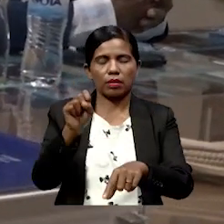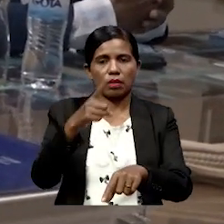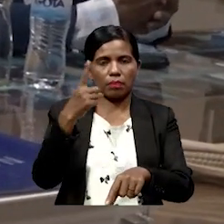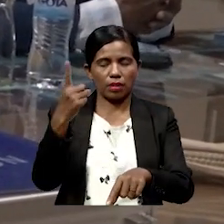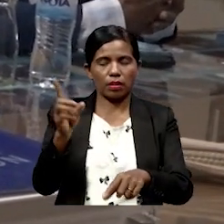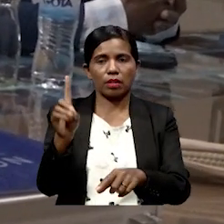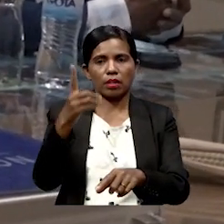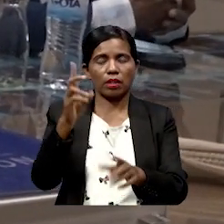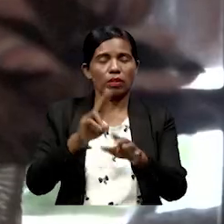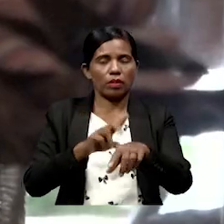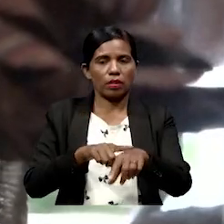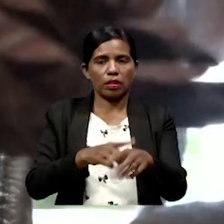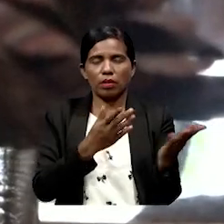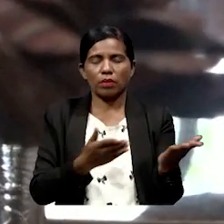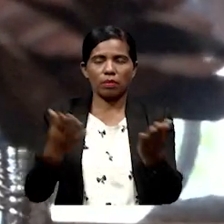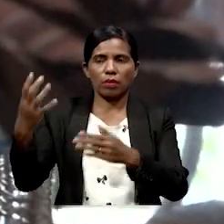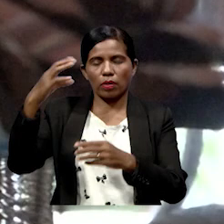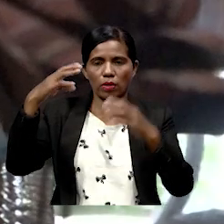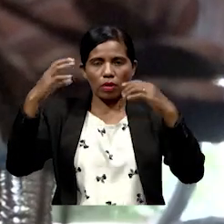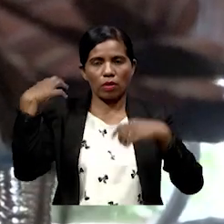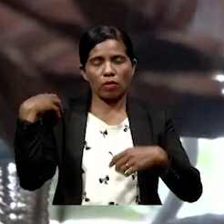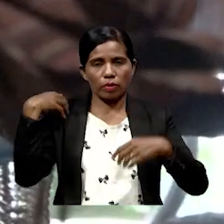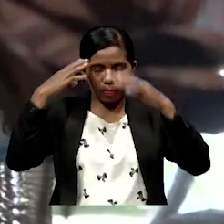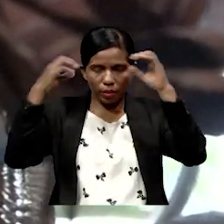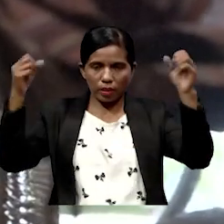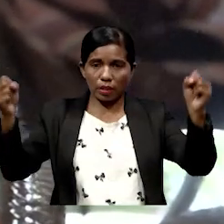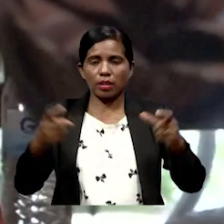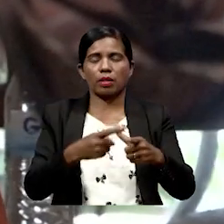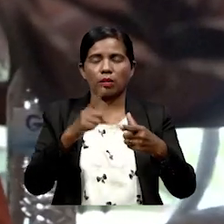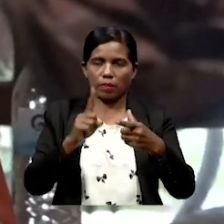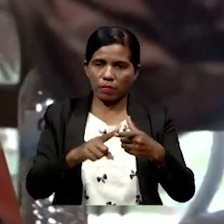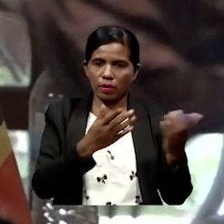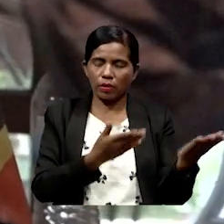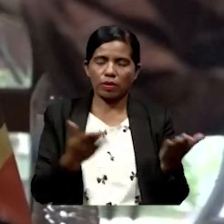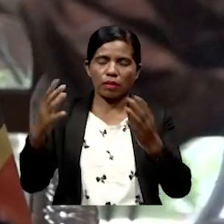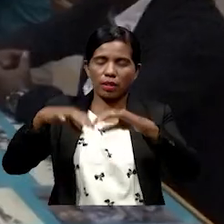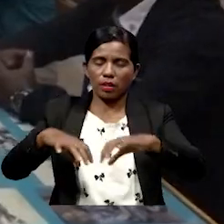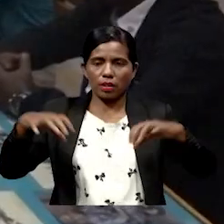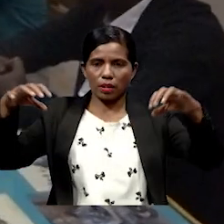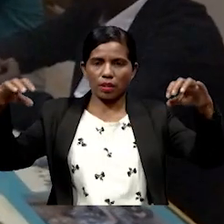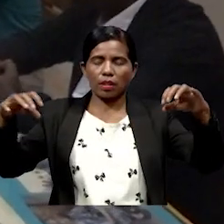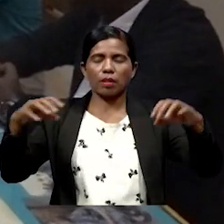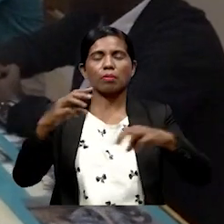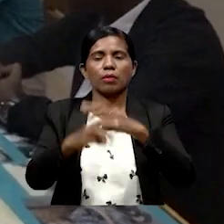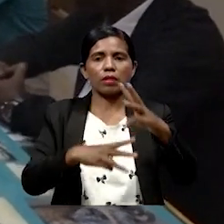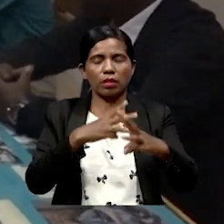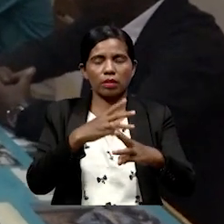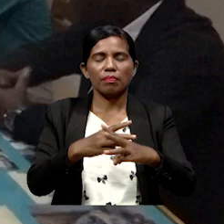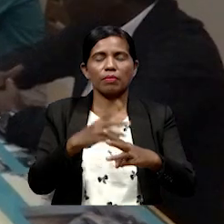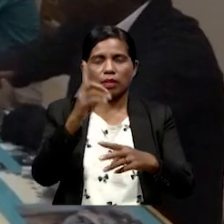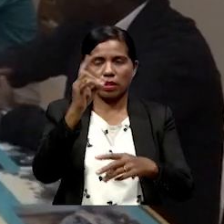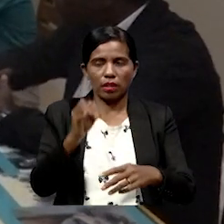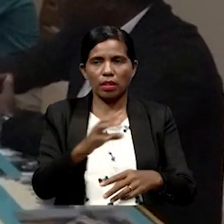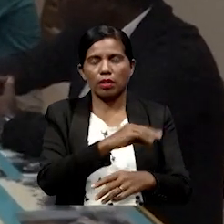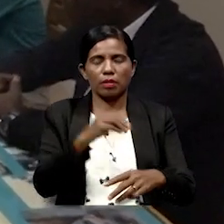dader horas Timor-Leste, no se lori ba Palácio Presidente República e Taraklaran, hafoin lori fali ba Estádio Municipal Dili, atu público, belehare,